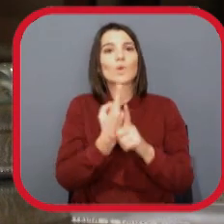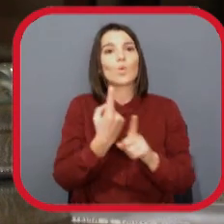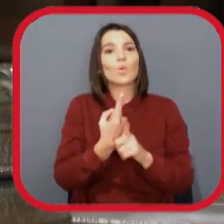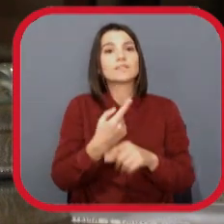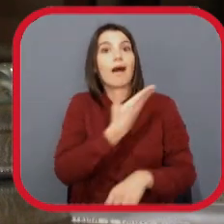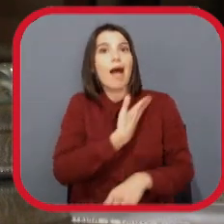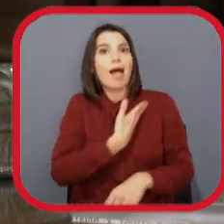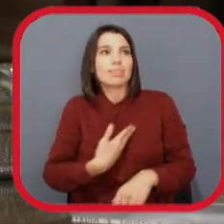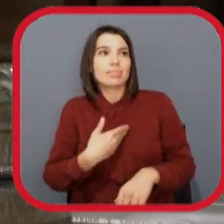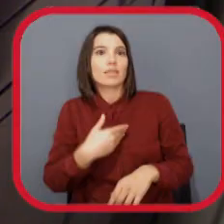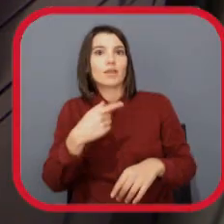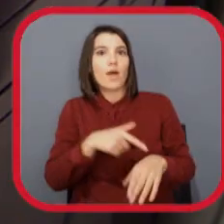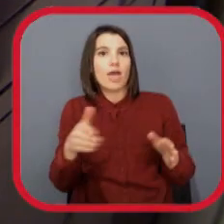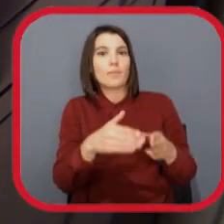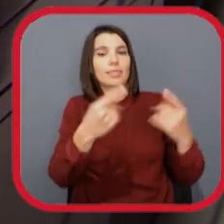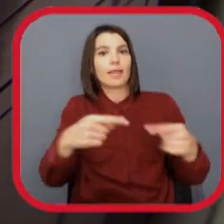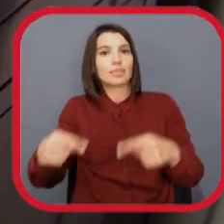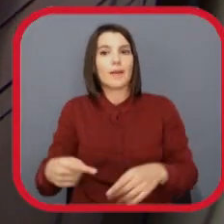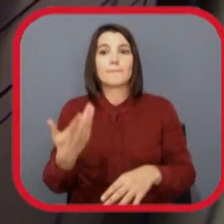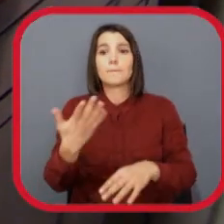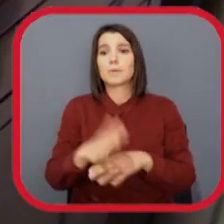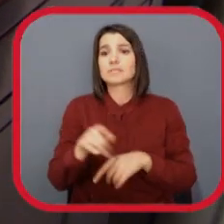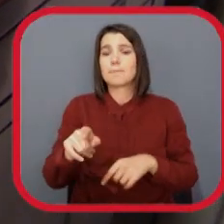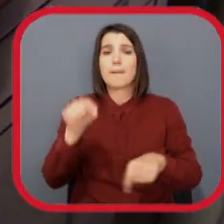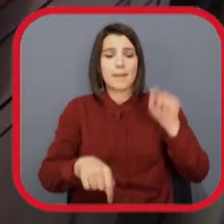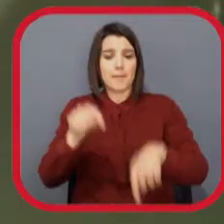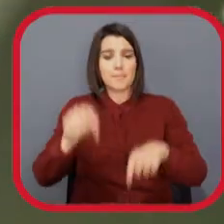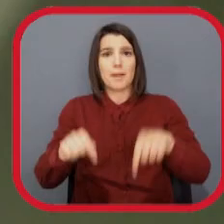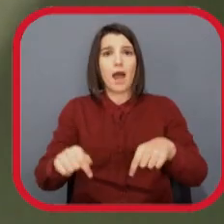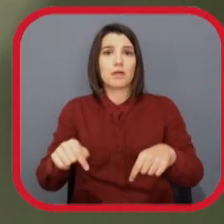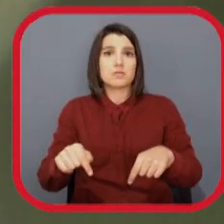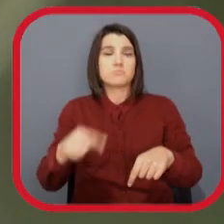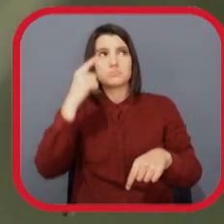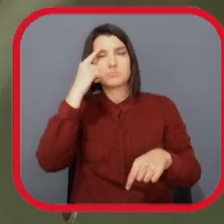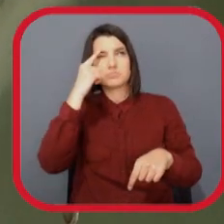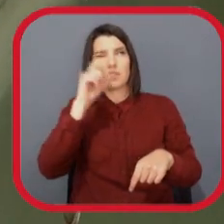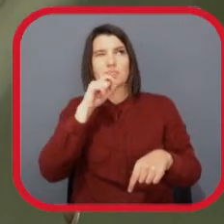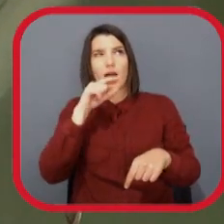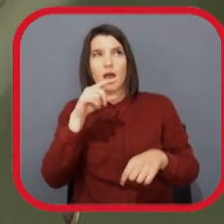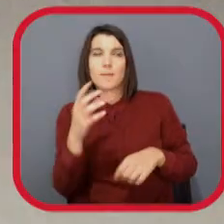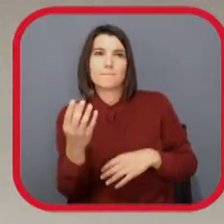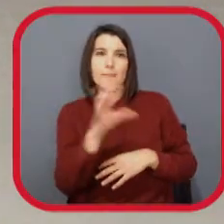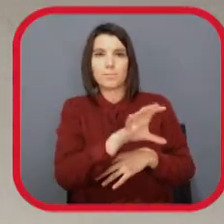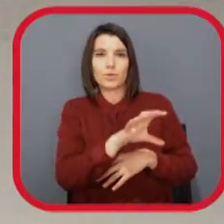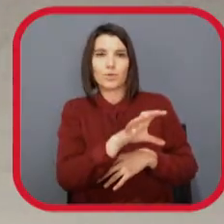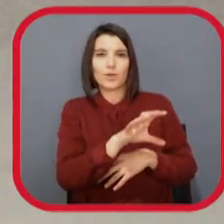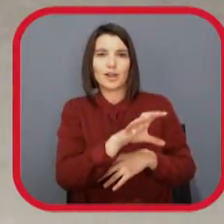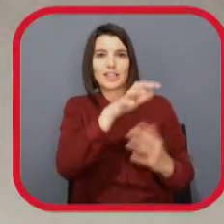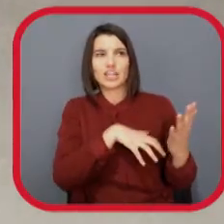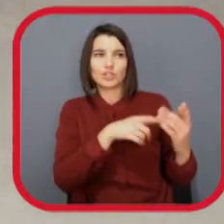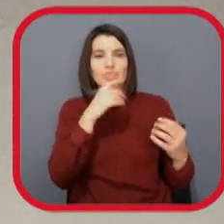encontrar coisas que haviam nessa altura. Porque, por exemplo, se está aqui uma máquina de escrever, eu se calhar consigo inserir isso na cena e tornar a